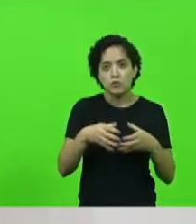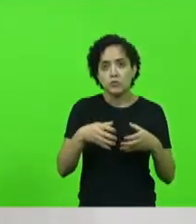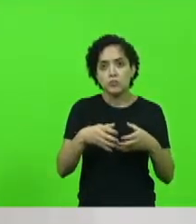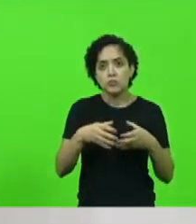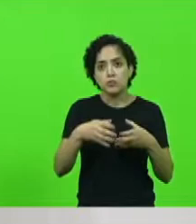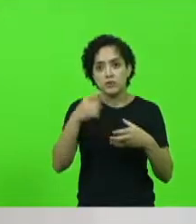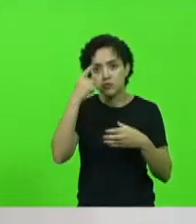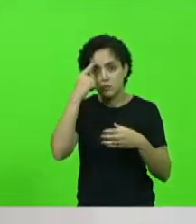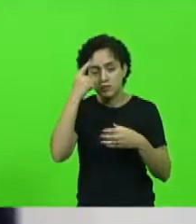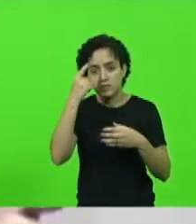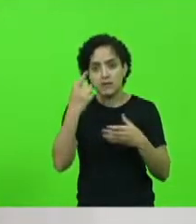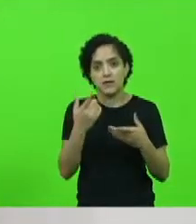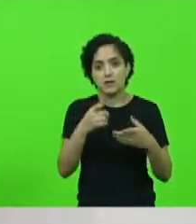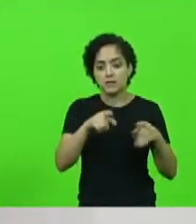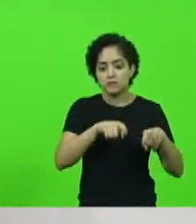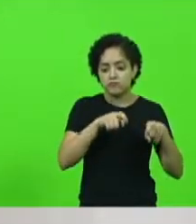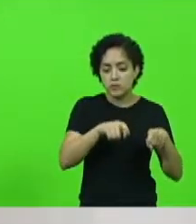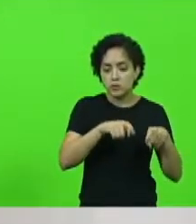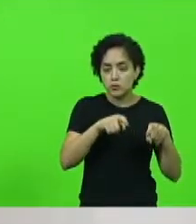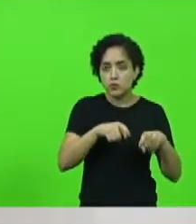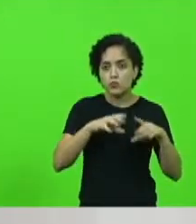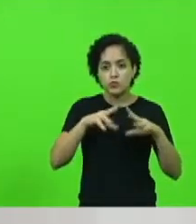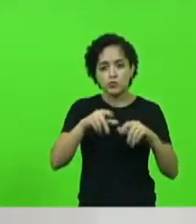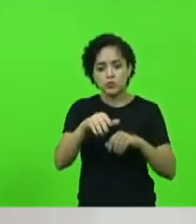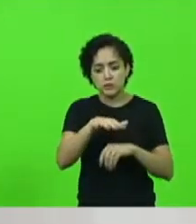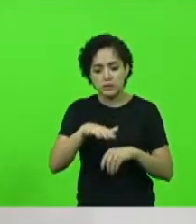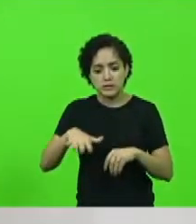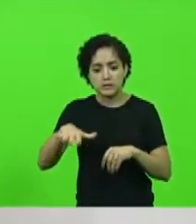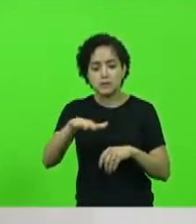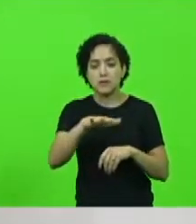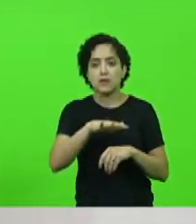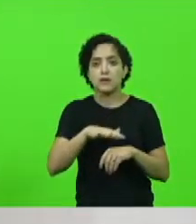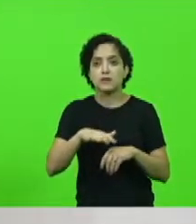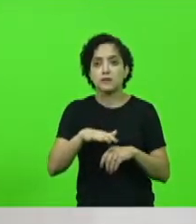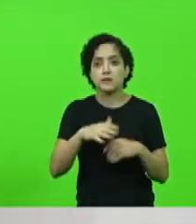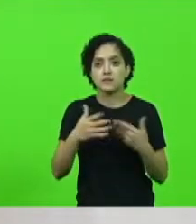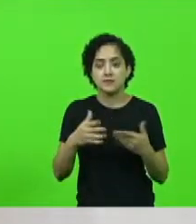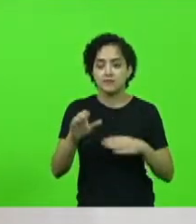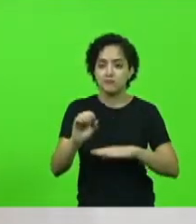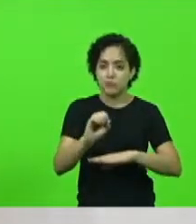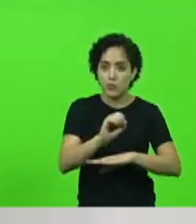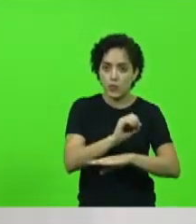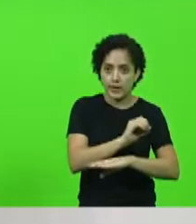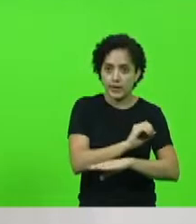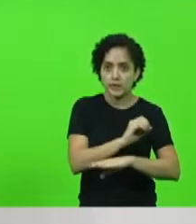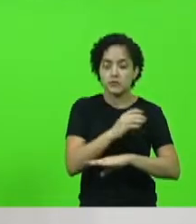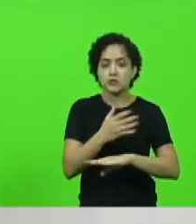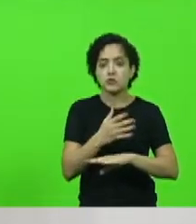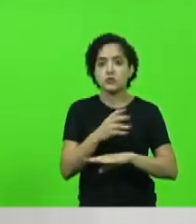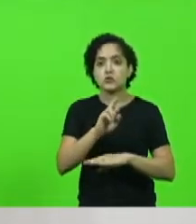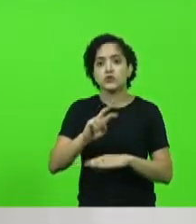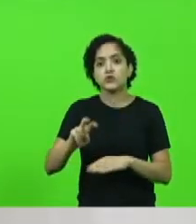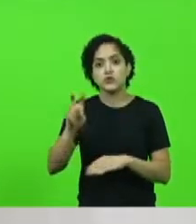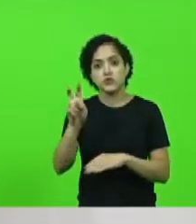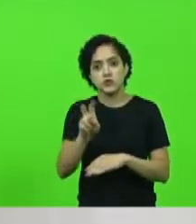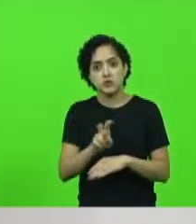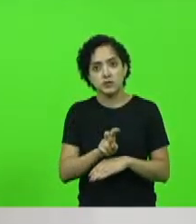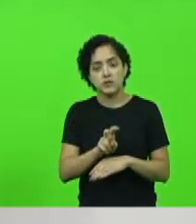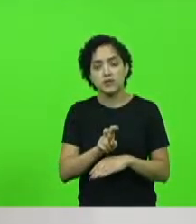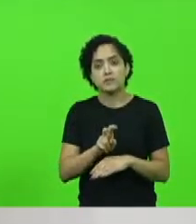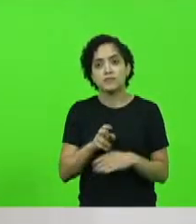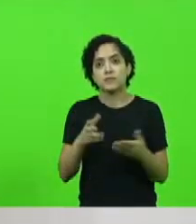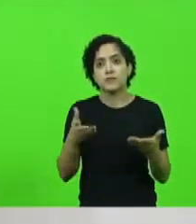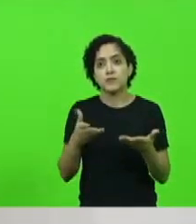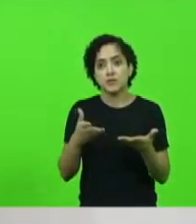da agricultura, de todas as áreas, do nosso oeste, de Xanxerê. E eu já